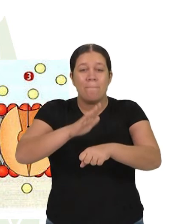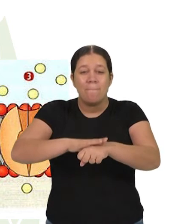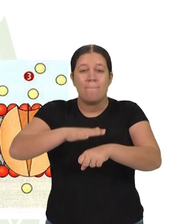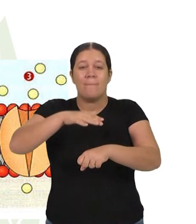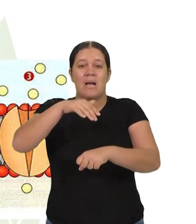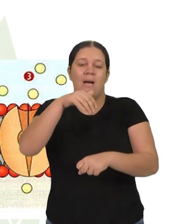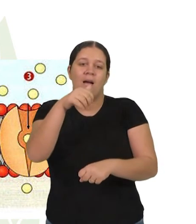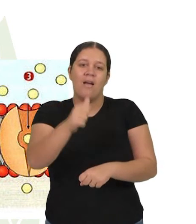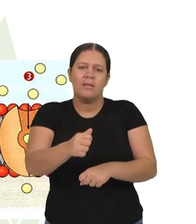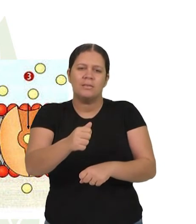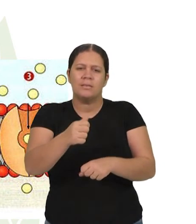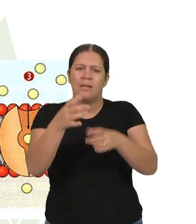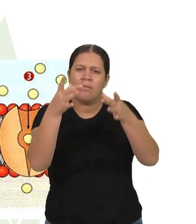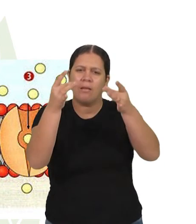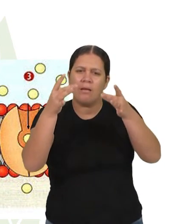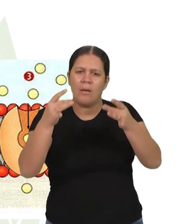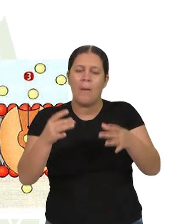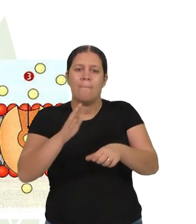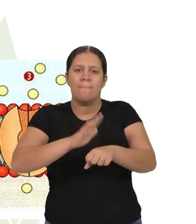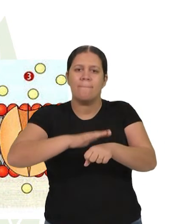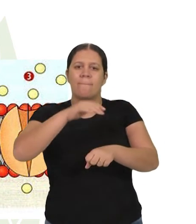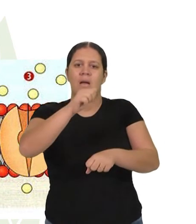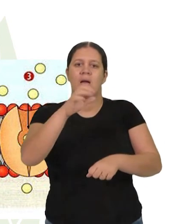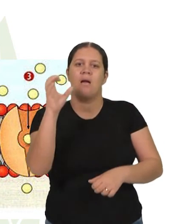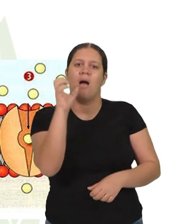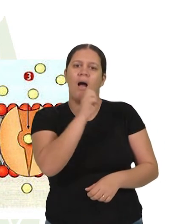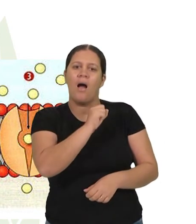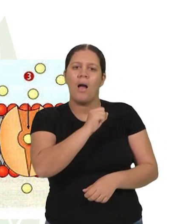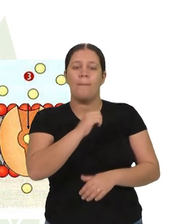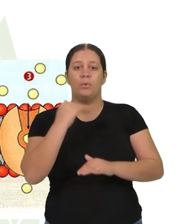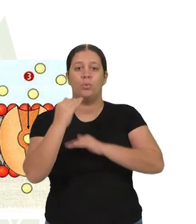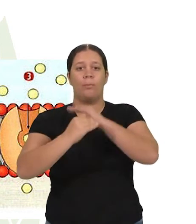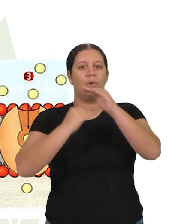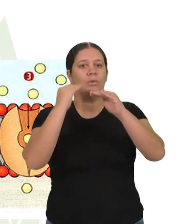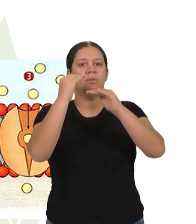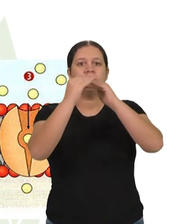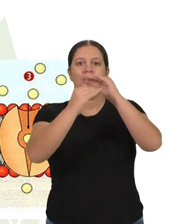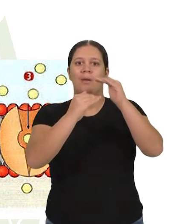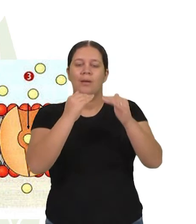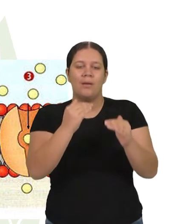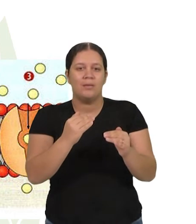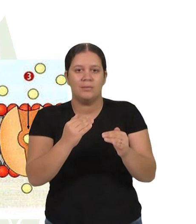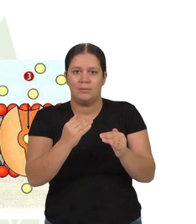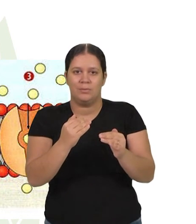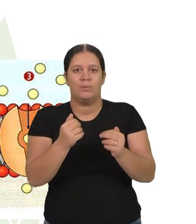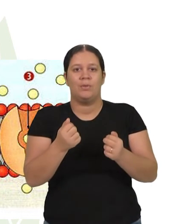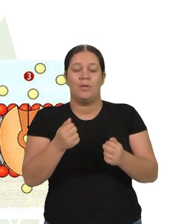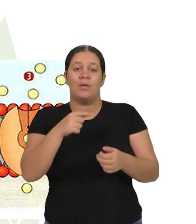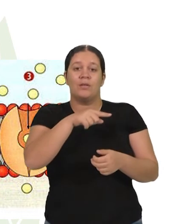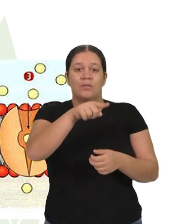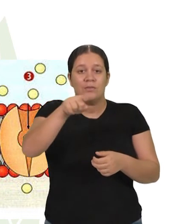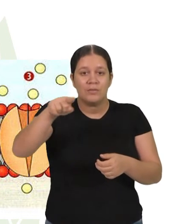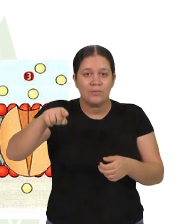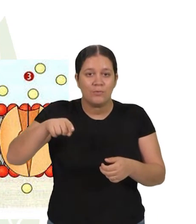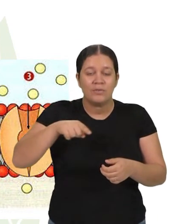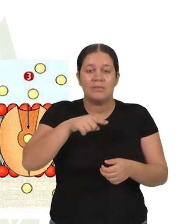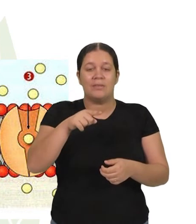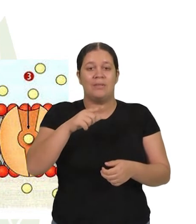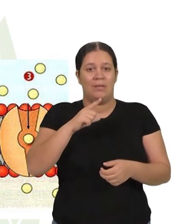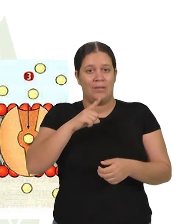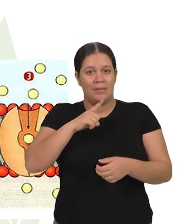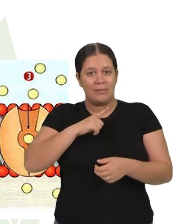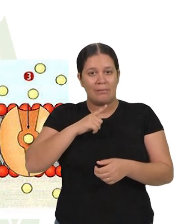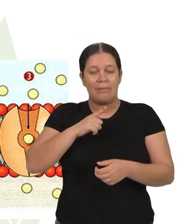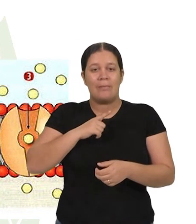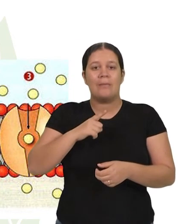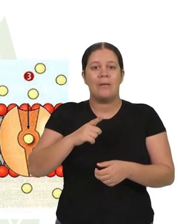Saturação, ou seja, quanto mais permeases, mais rápido é o processo. Isso é óbvio, tá? Se você tem mais portas para você